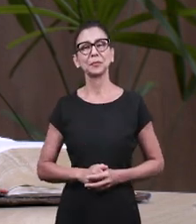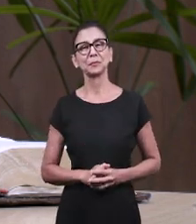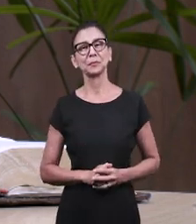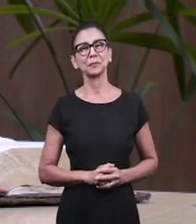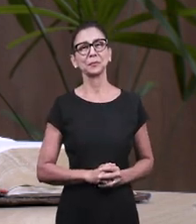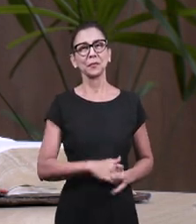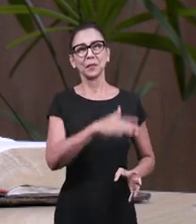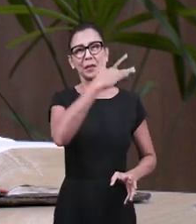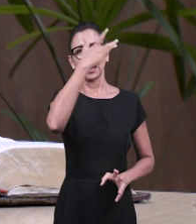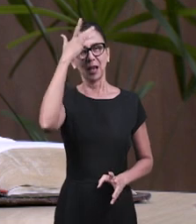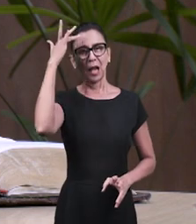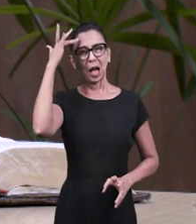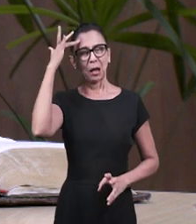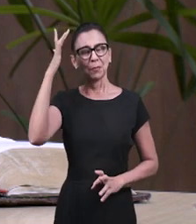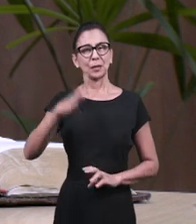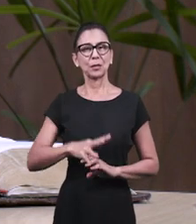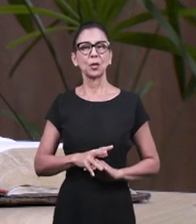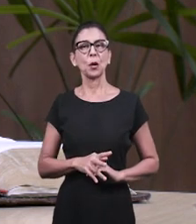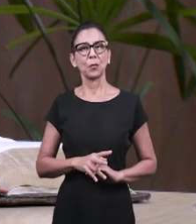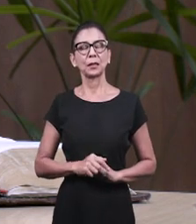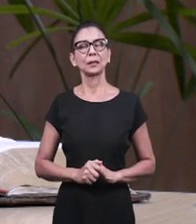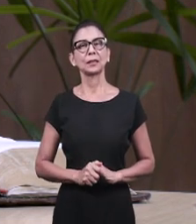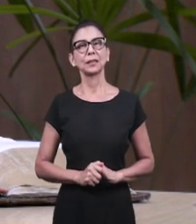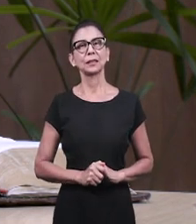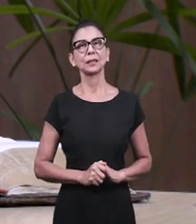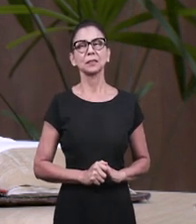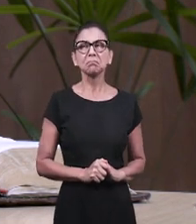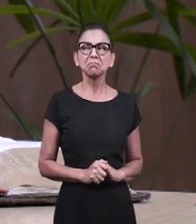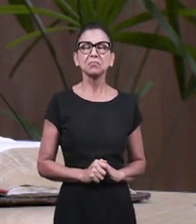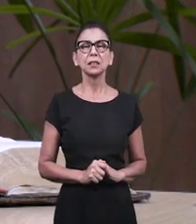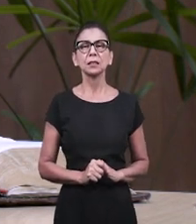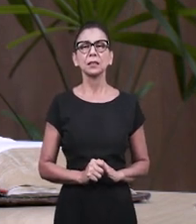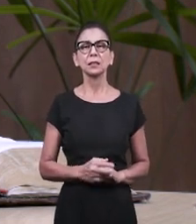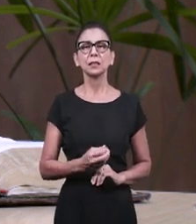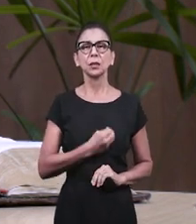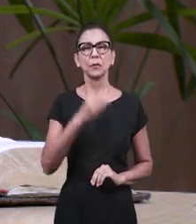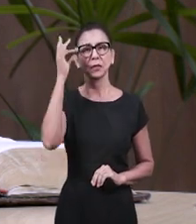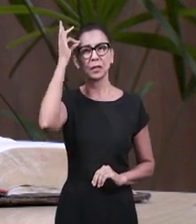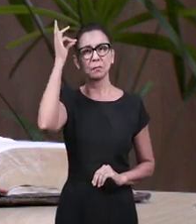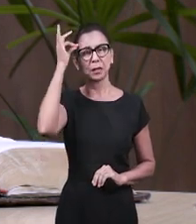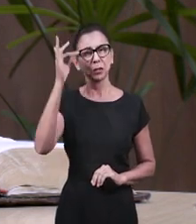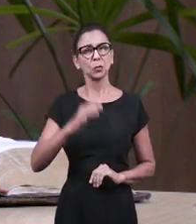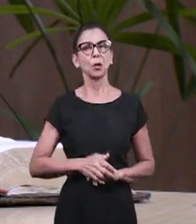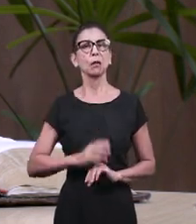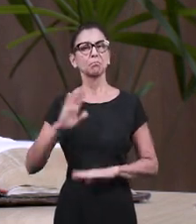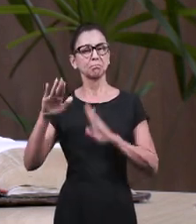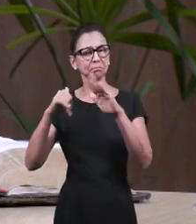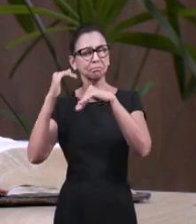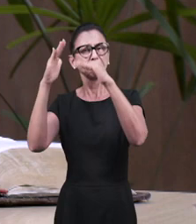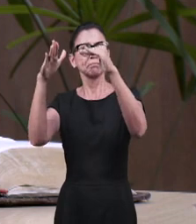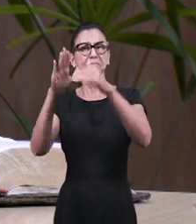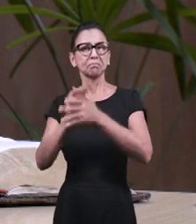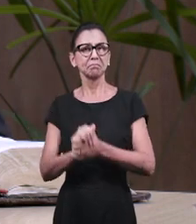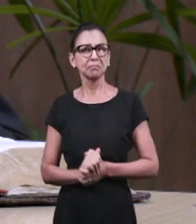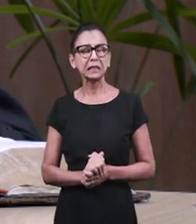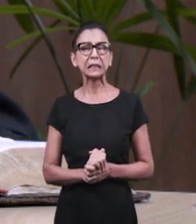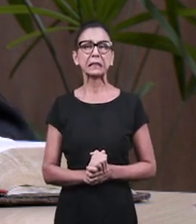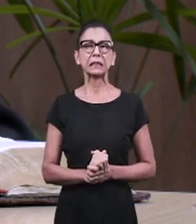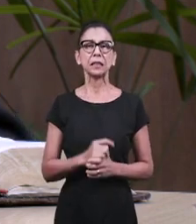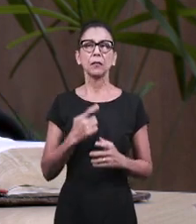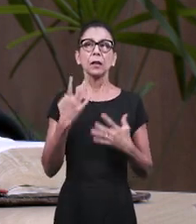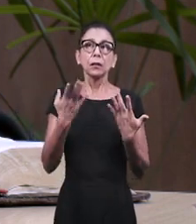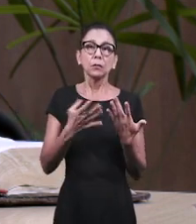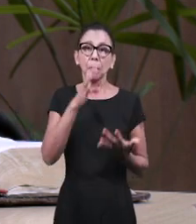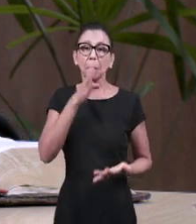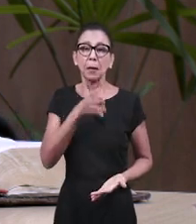O forte, ele conhece tudo, ele pode dar qualquer coisa para ele comer. O fraco não, o fraco tem que comer legumes, né? Como diz a palavra aqui. Quer